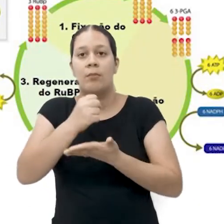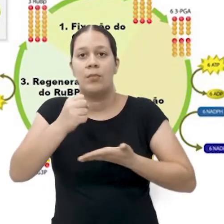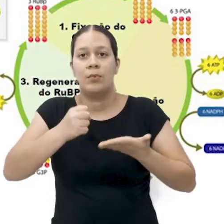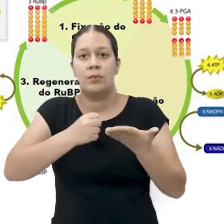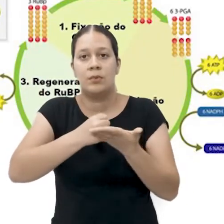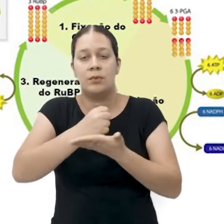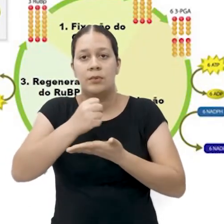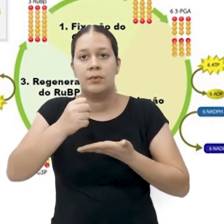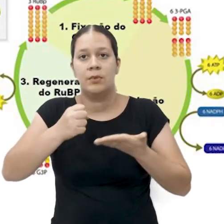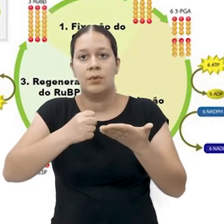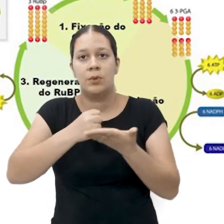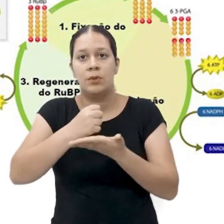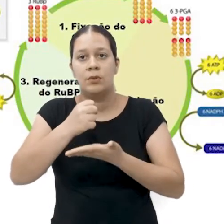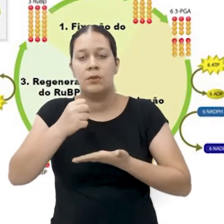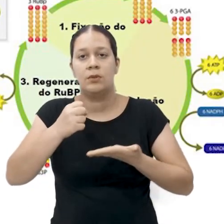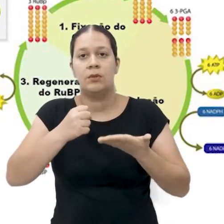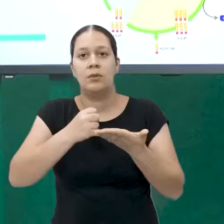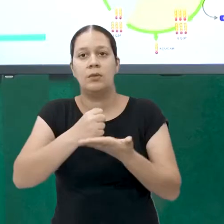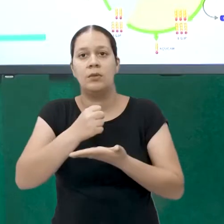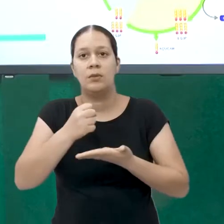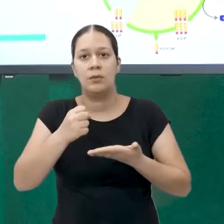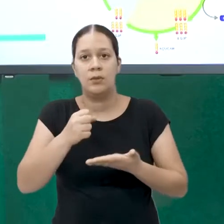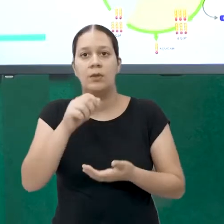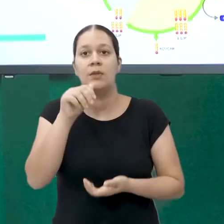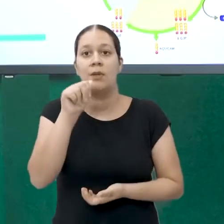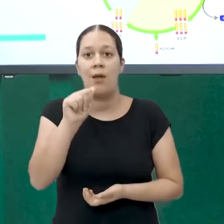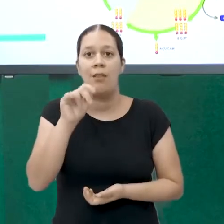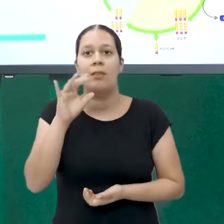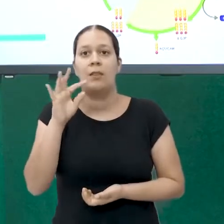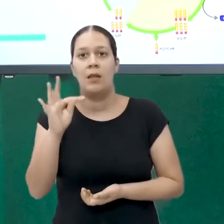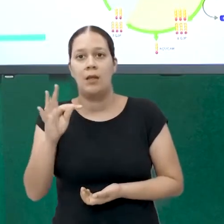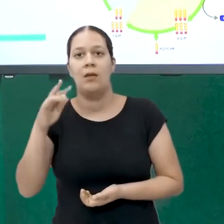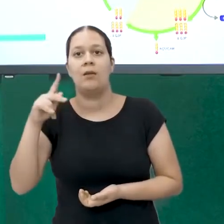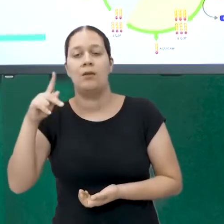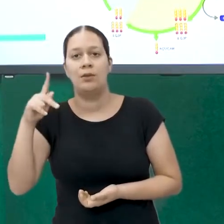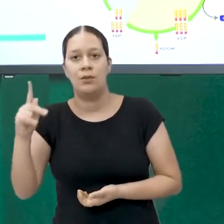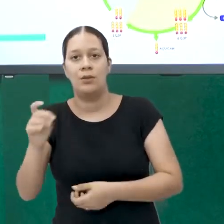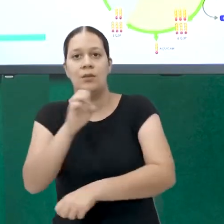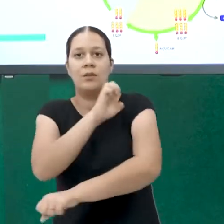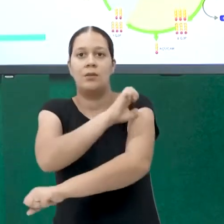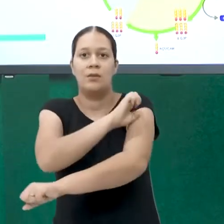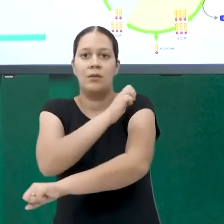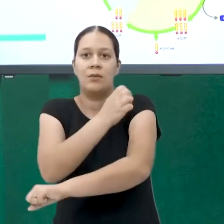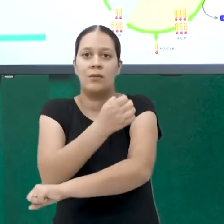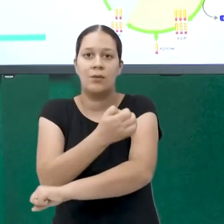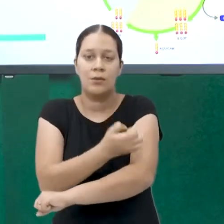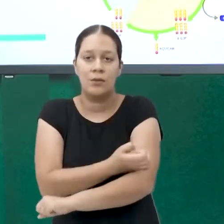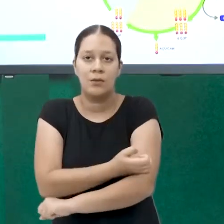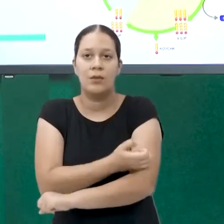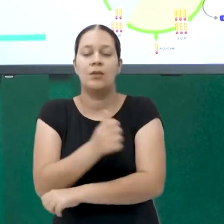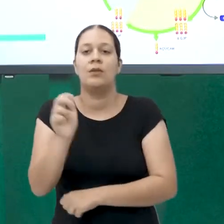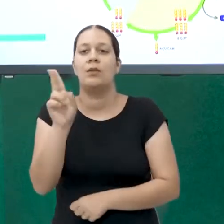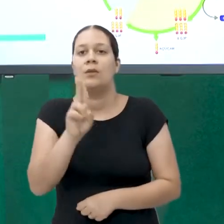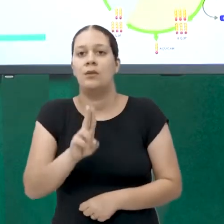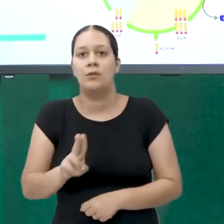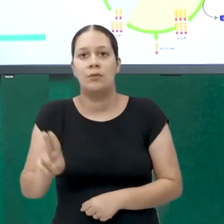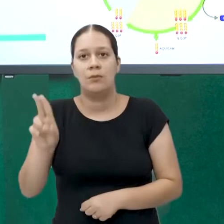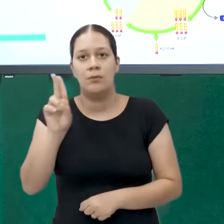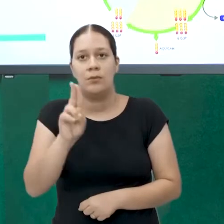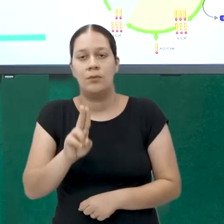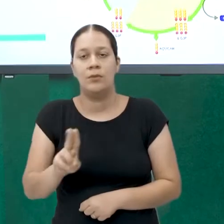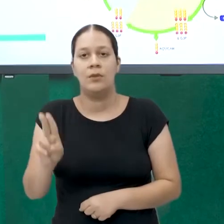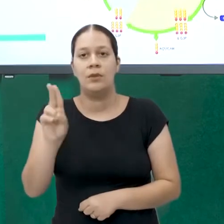produção, basicamente, né? A produção de ATP, produção de energia que vai